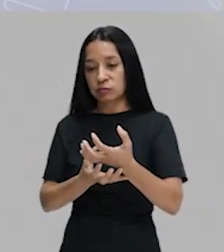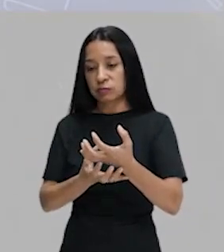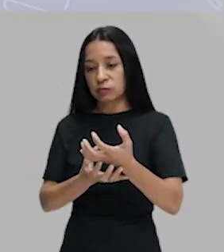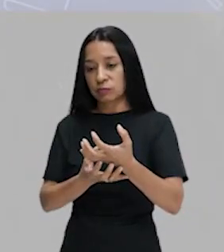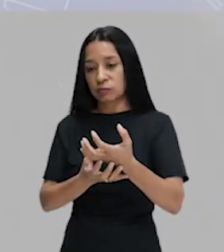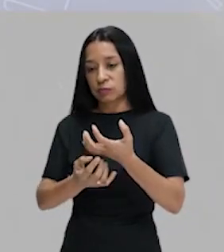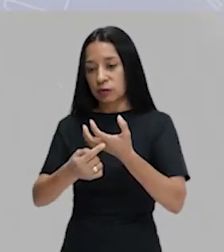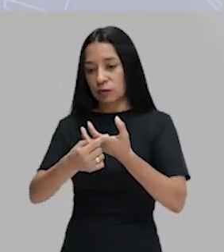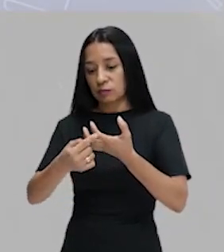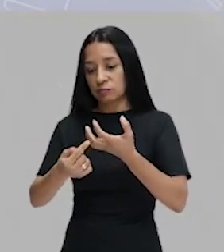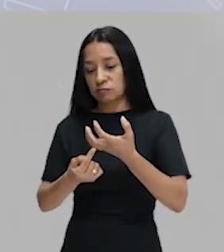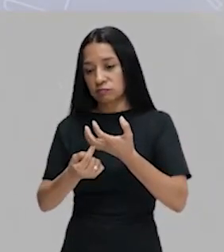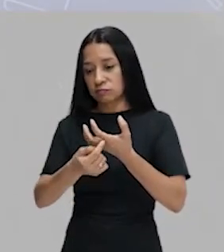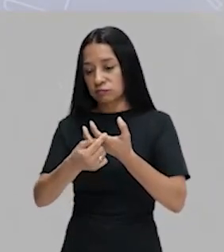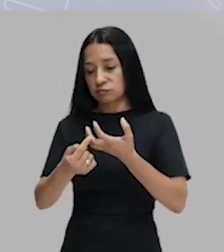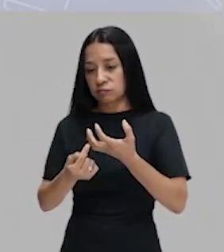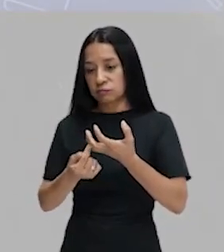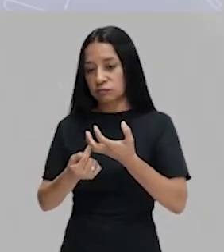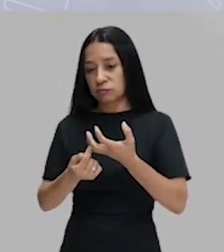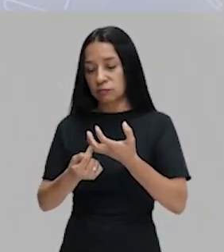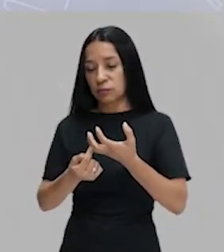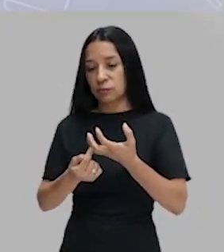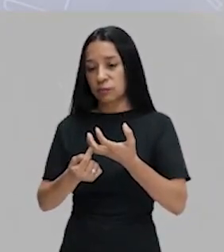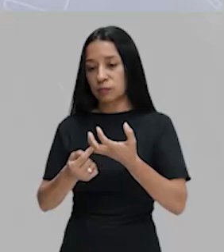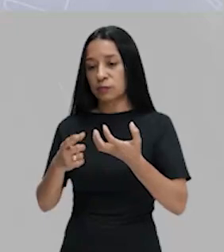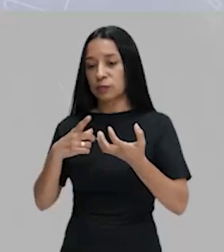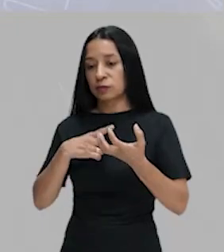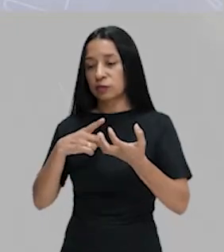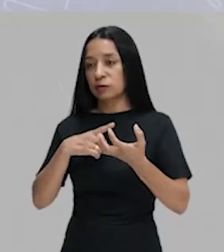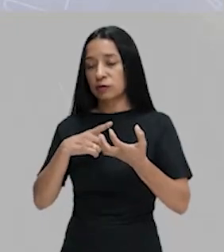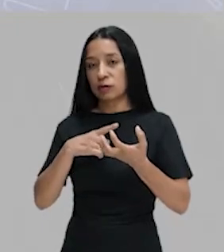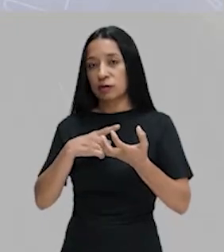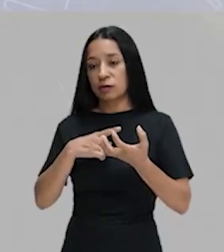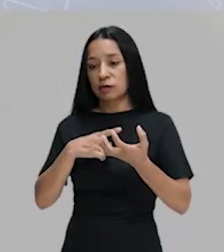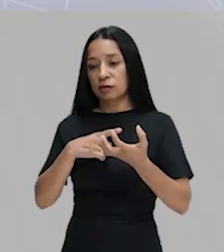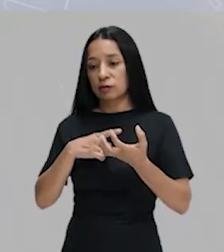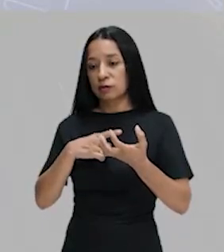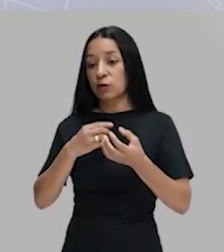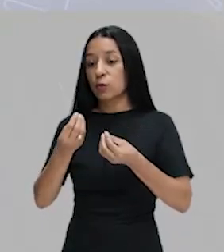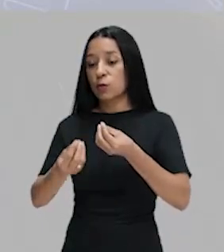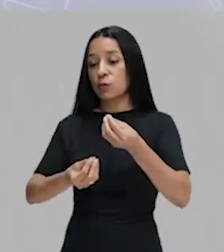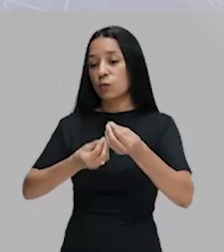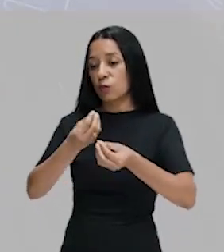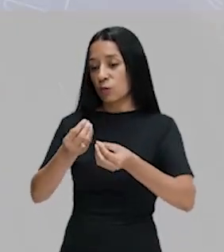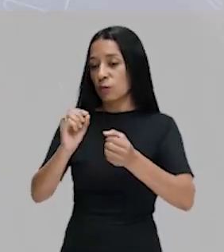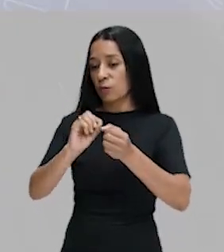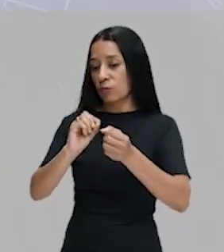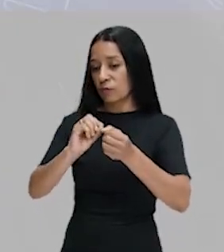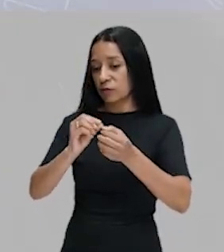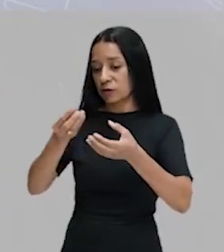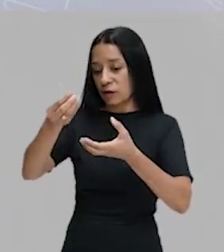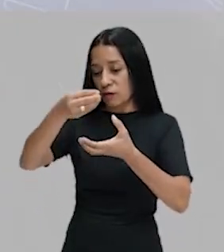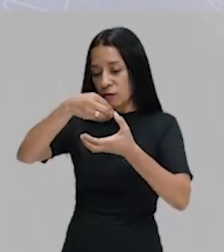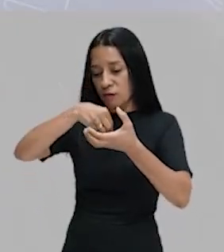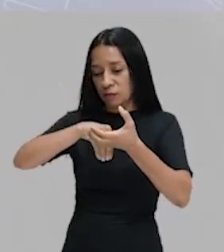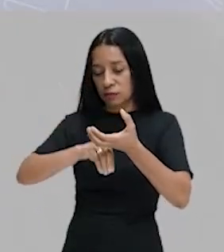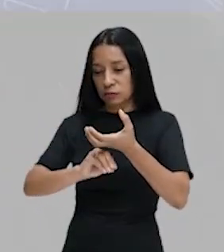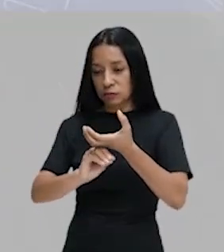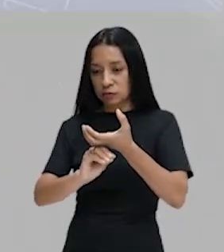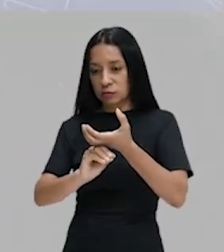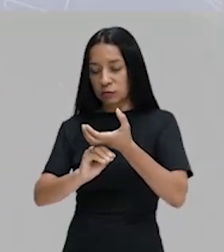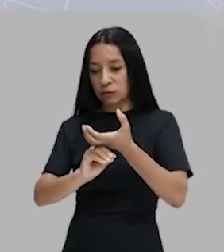cavidade gastrovascular, ela tem uma especialização de promover a digestão. Tá? Ela é